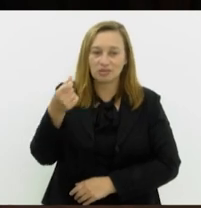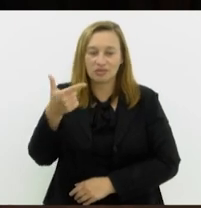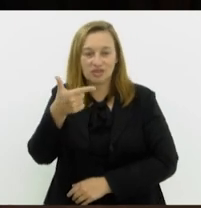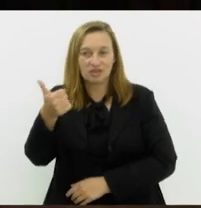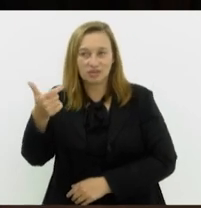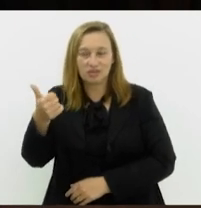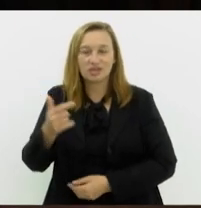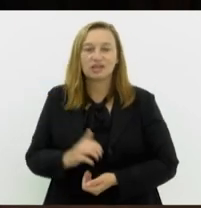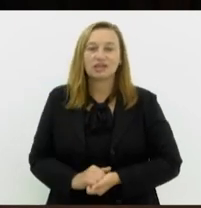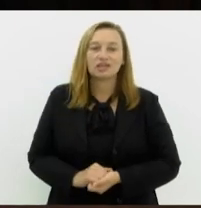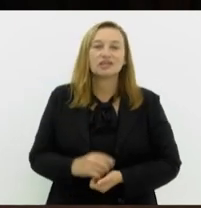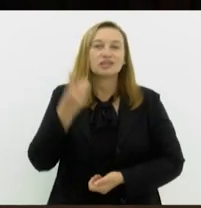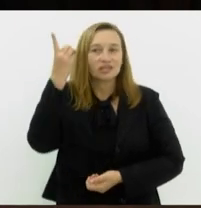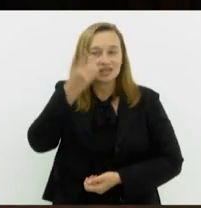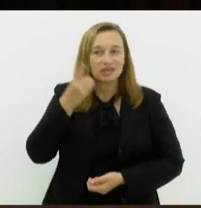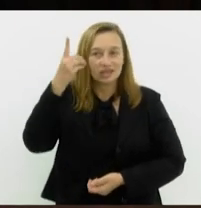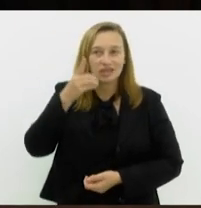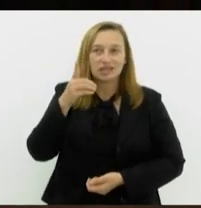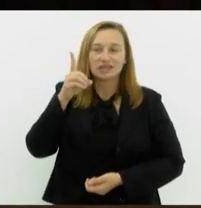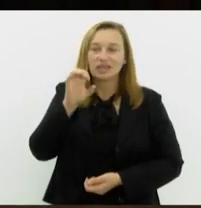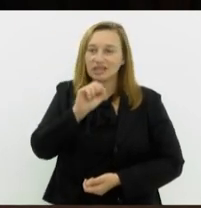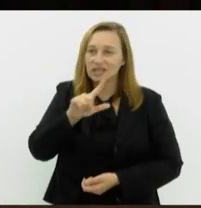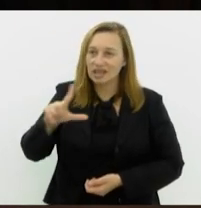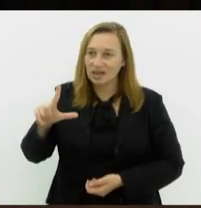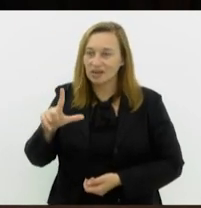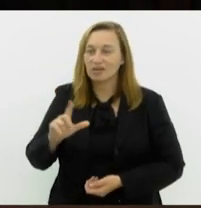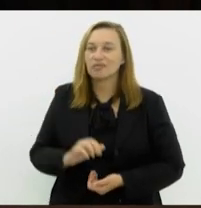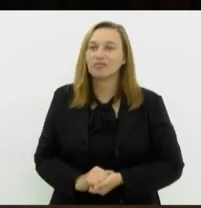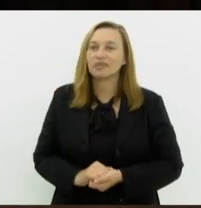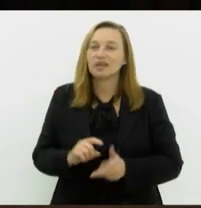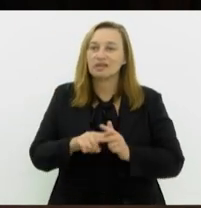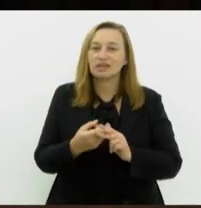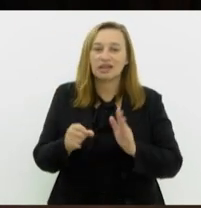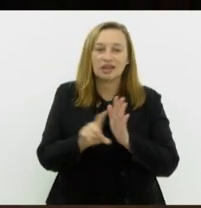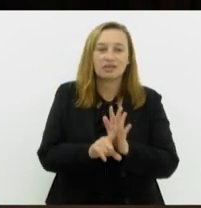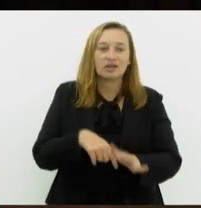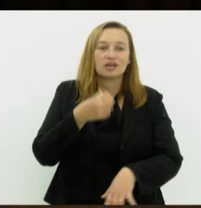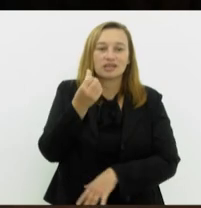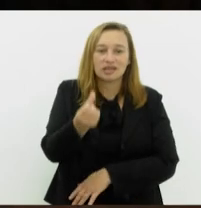6446/2022, de autoria do deputado Daniel Libreirão, que altera a lei